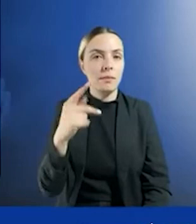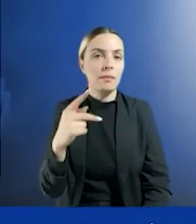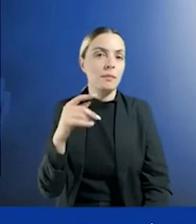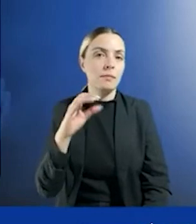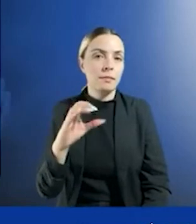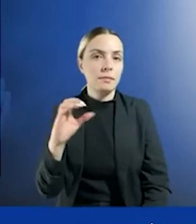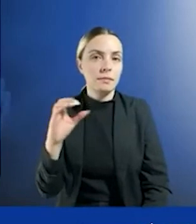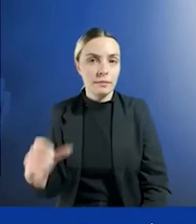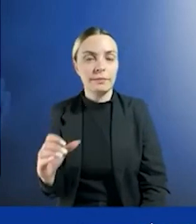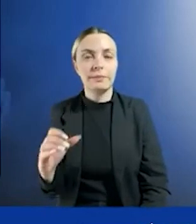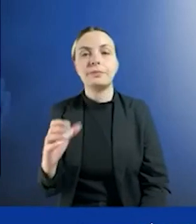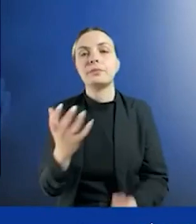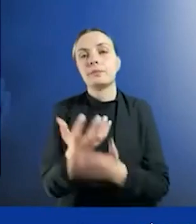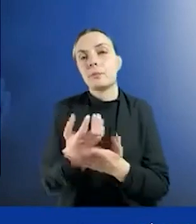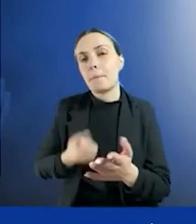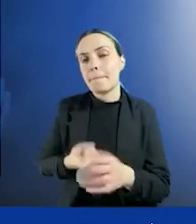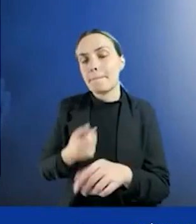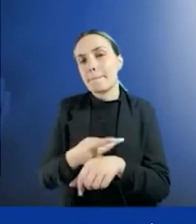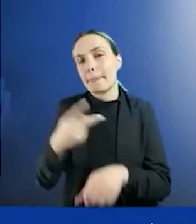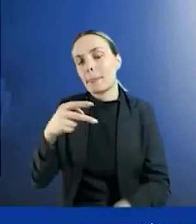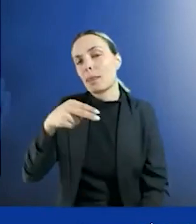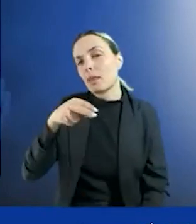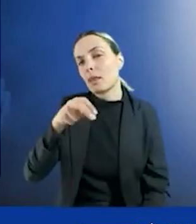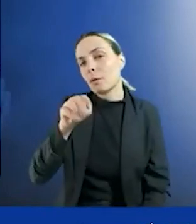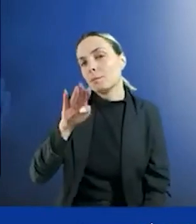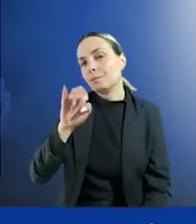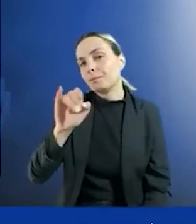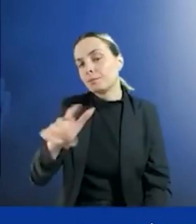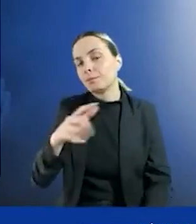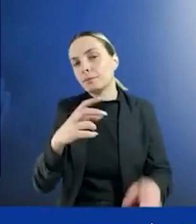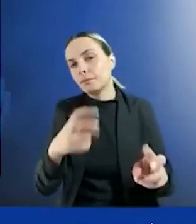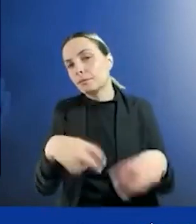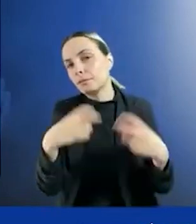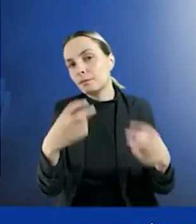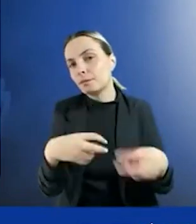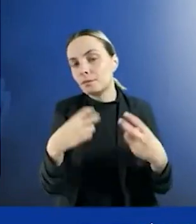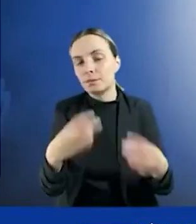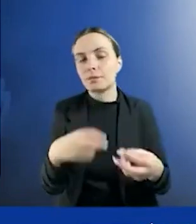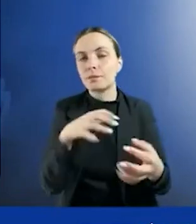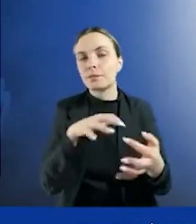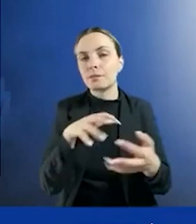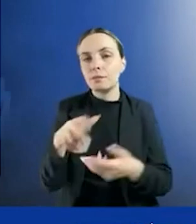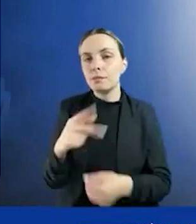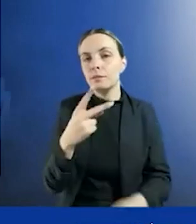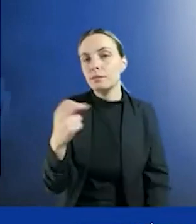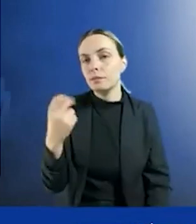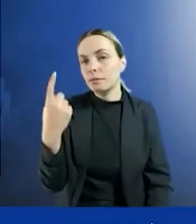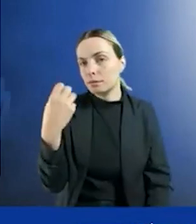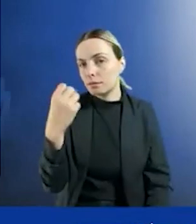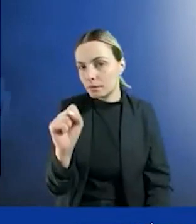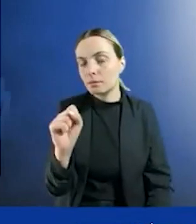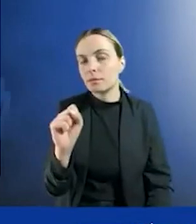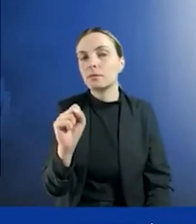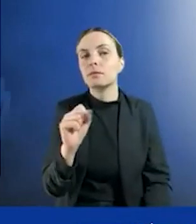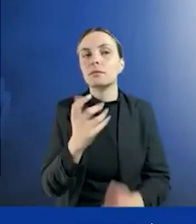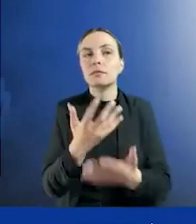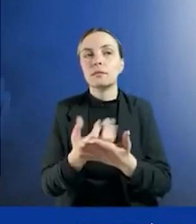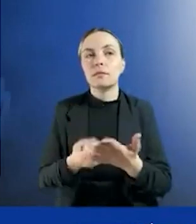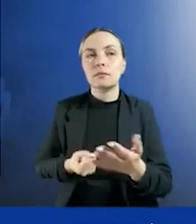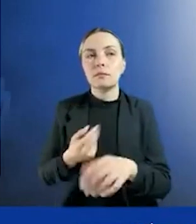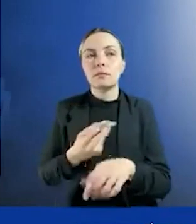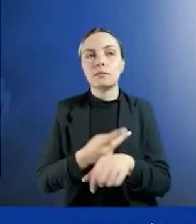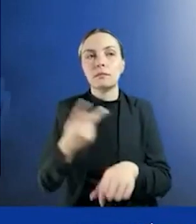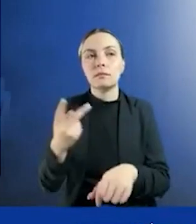recebeu o Prêmio Nobel da Agricultura Prêmio Mundial da Agricultura em 2018, recebeu o Prêmio Mundial dos Solos